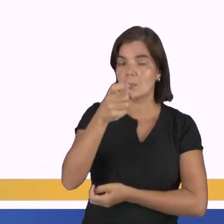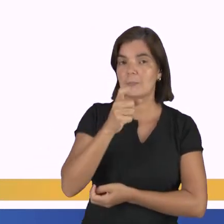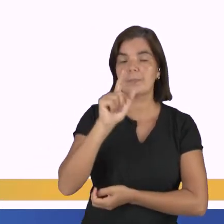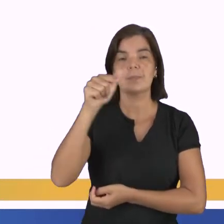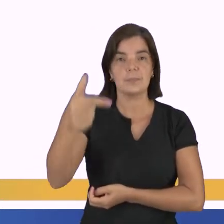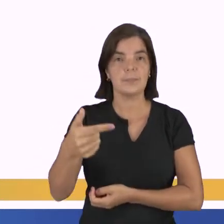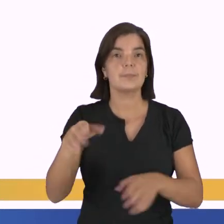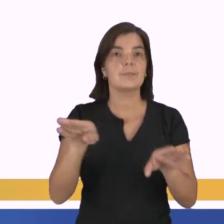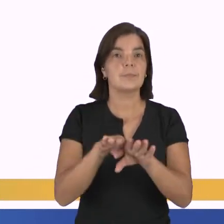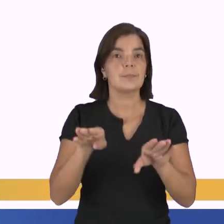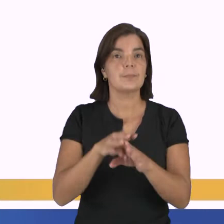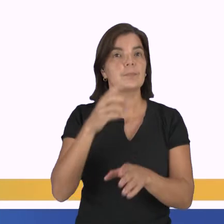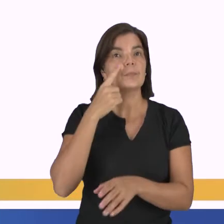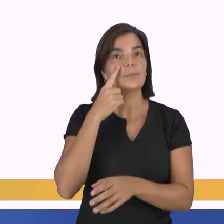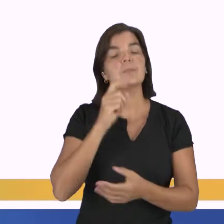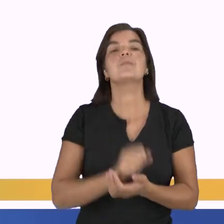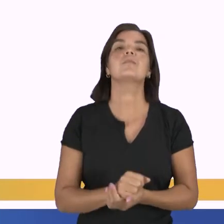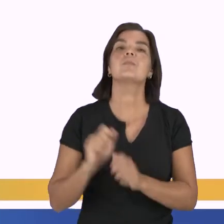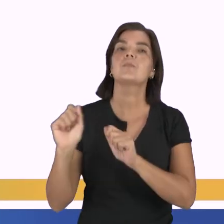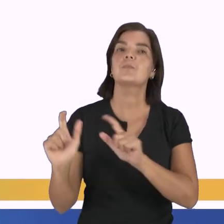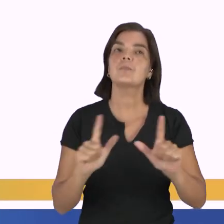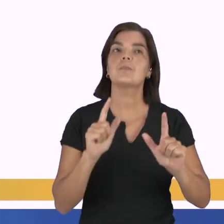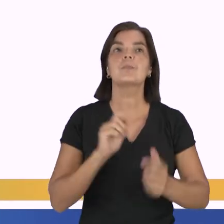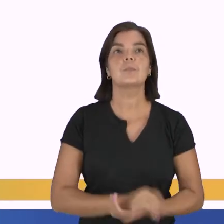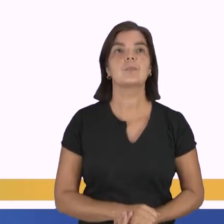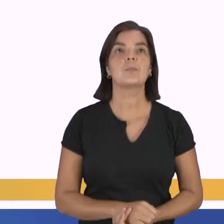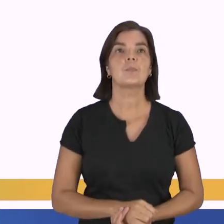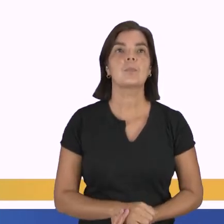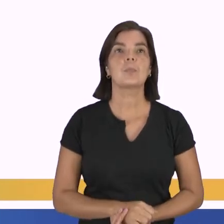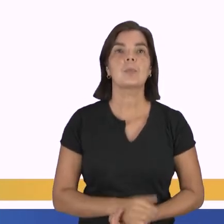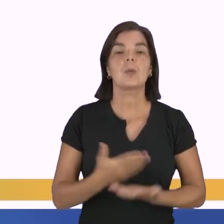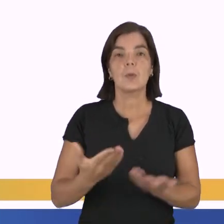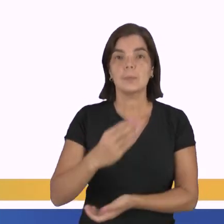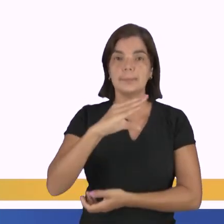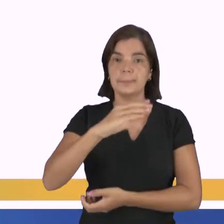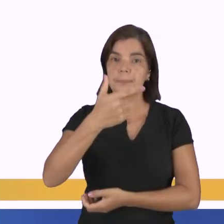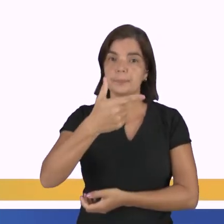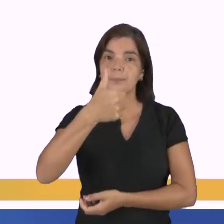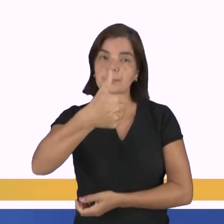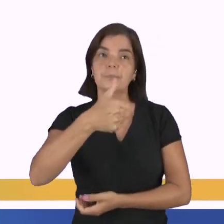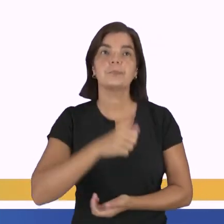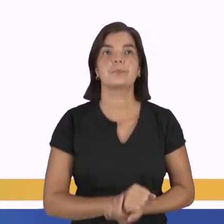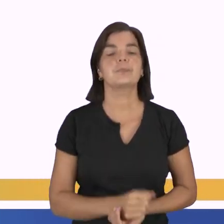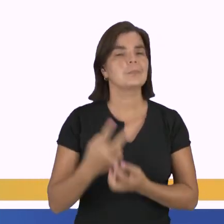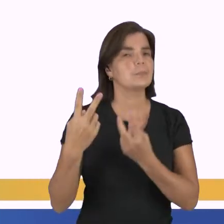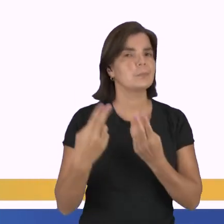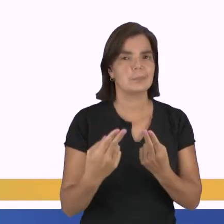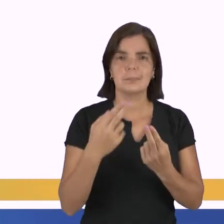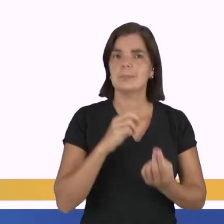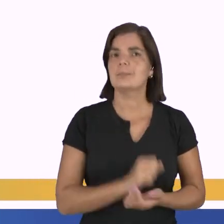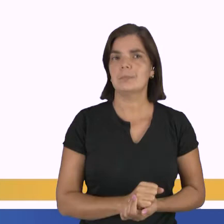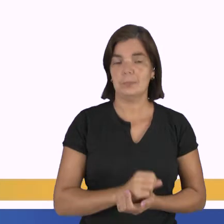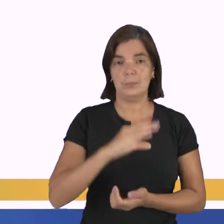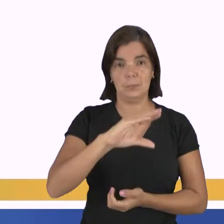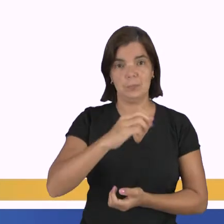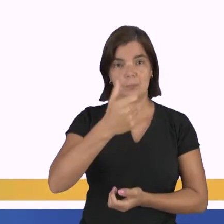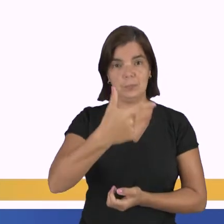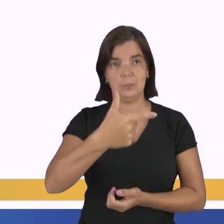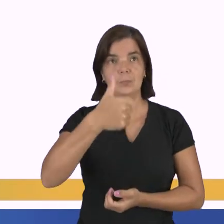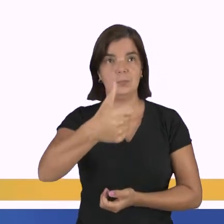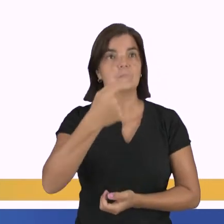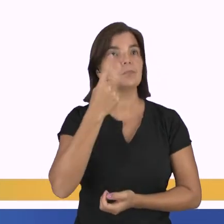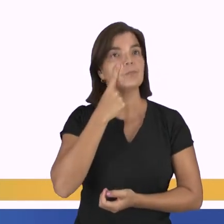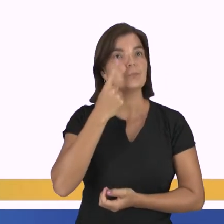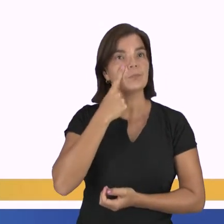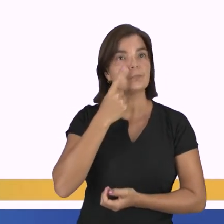aos demais tá então vamos passar aqui os lados para você entender o elemento c21 é a mesma coisa tá o seu 21